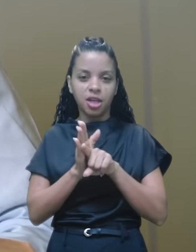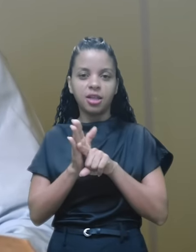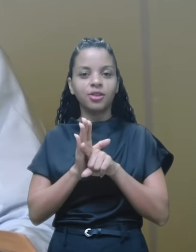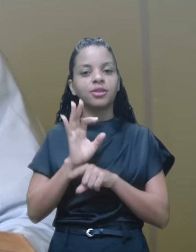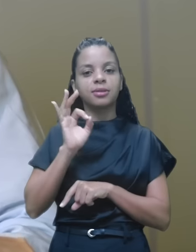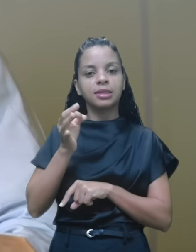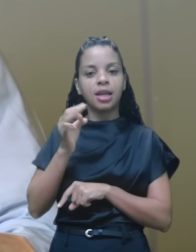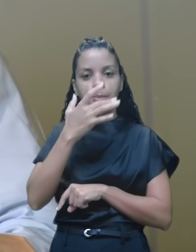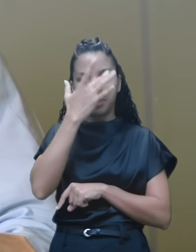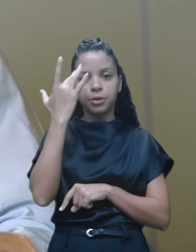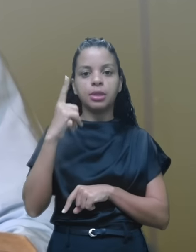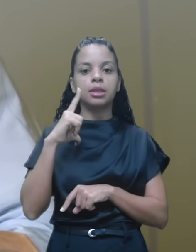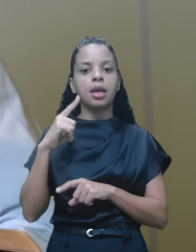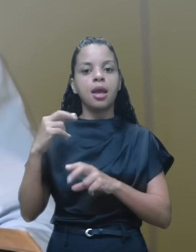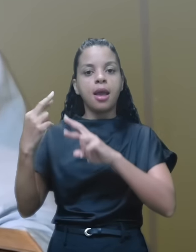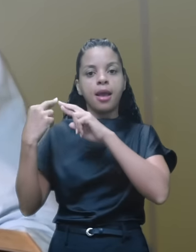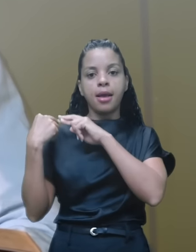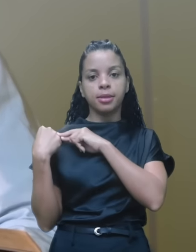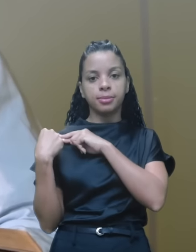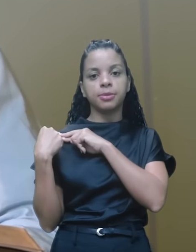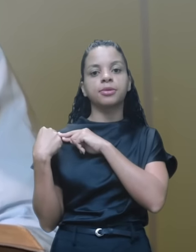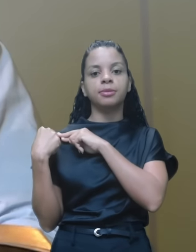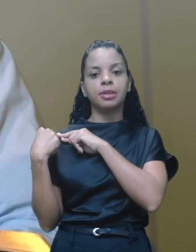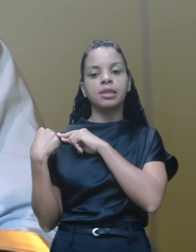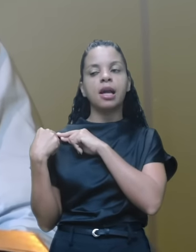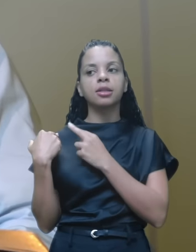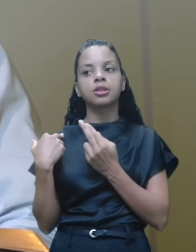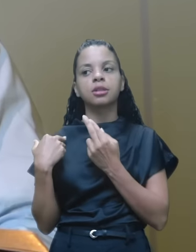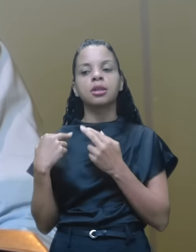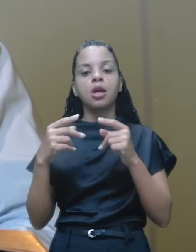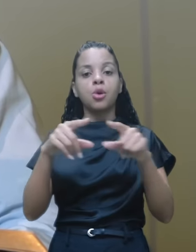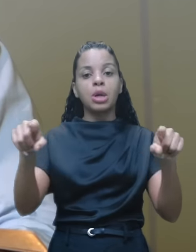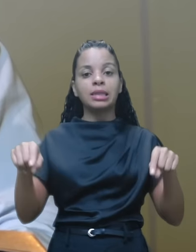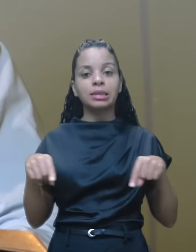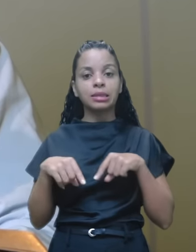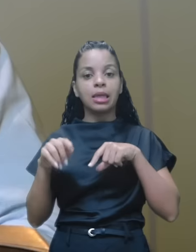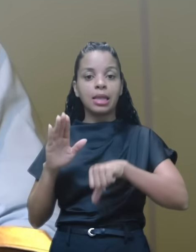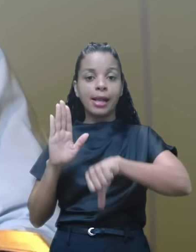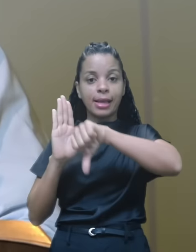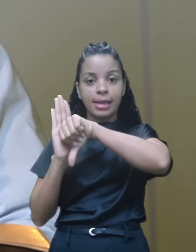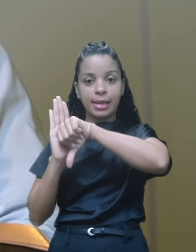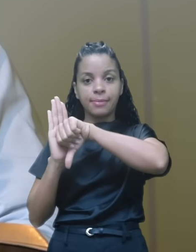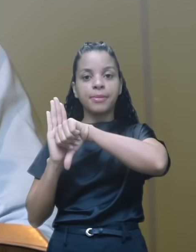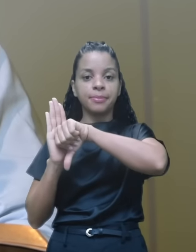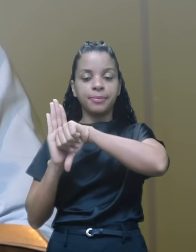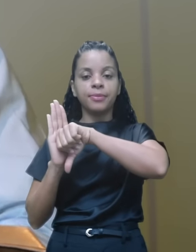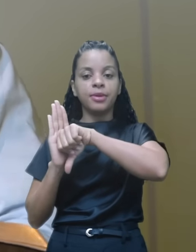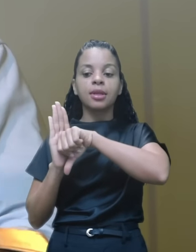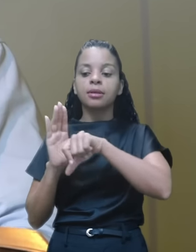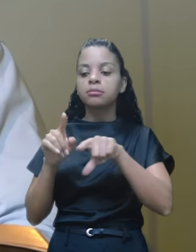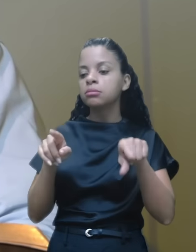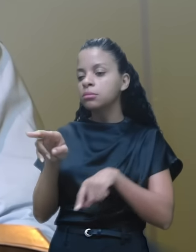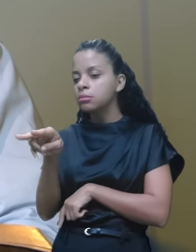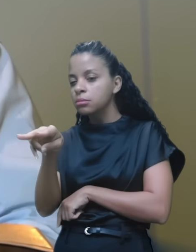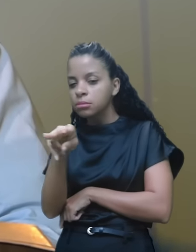investigadores, né? As pessoas que têm a responsabilidade de ir numa cena de crime, normalmente a cena, ela